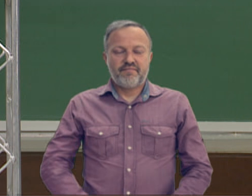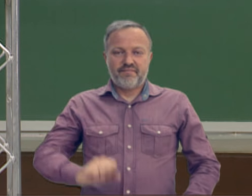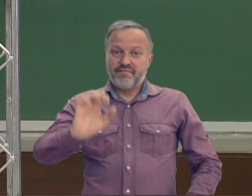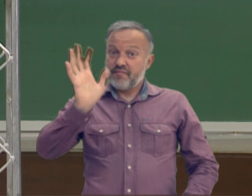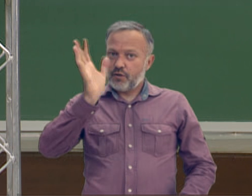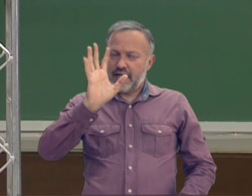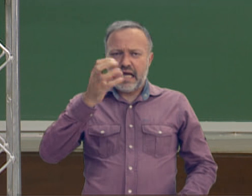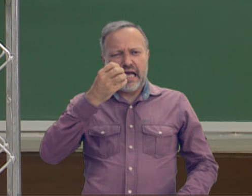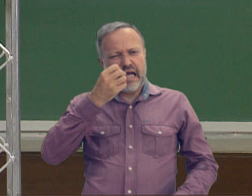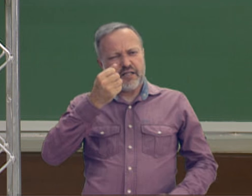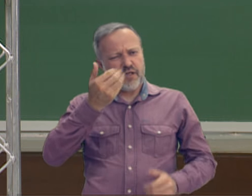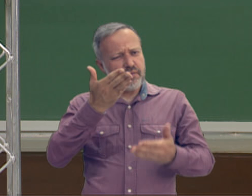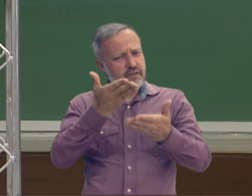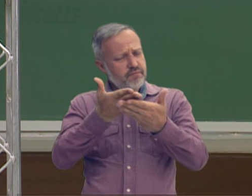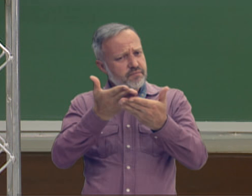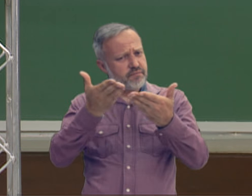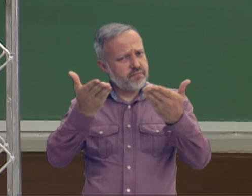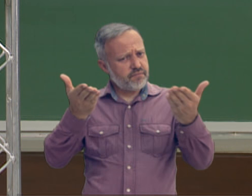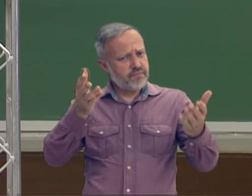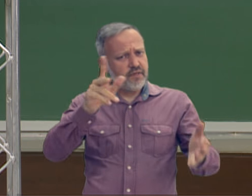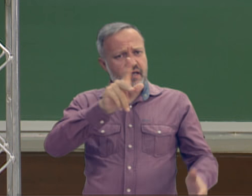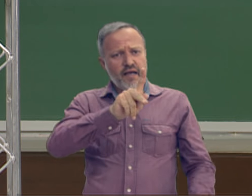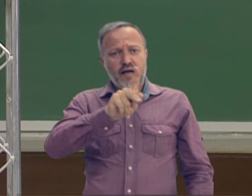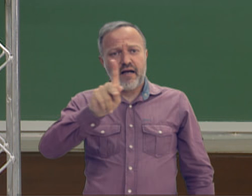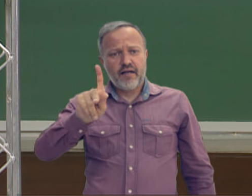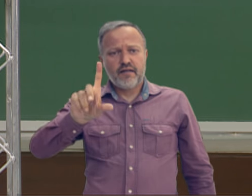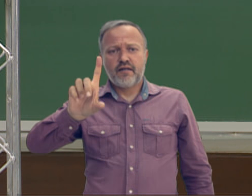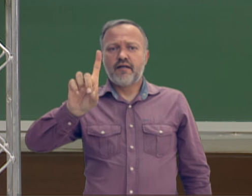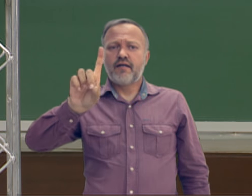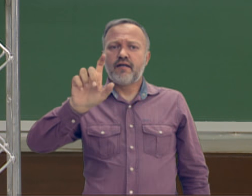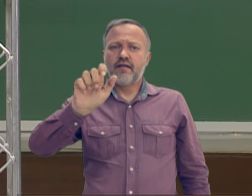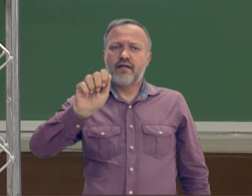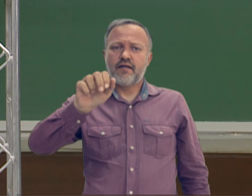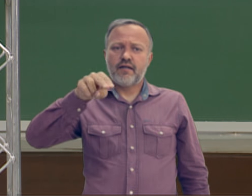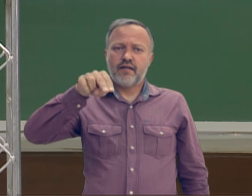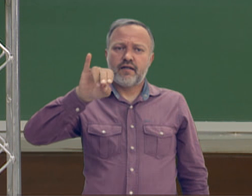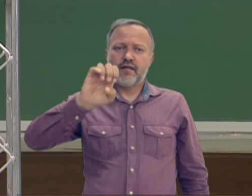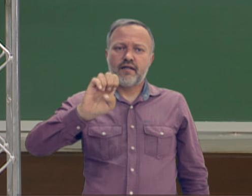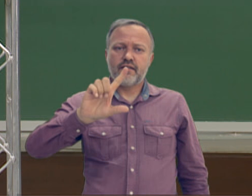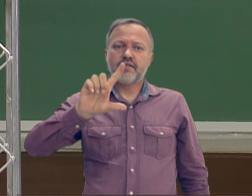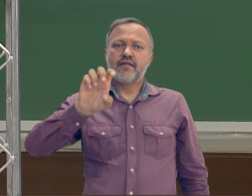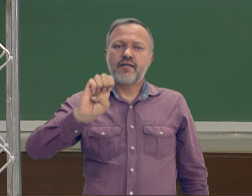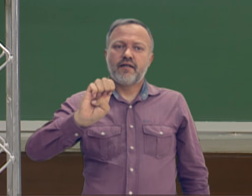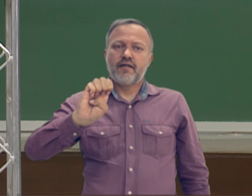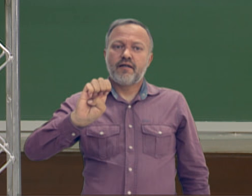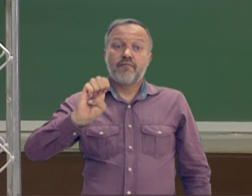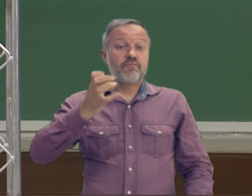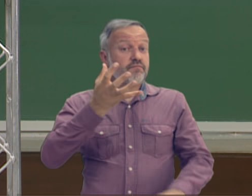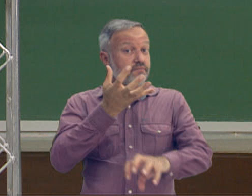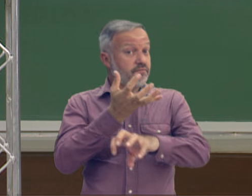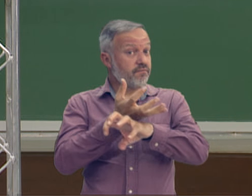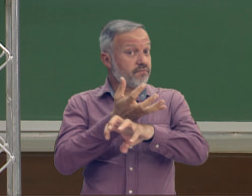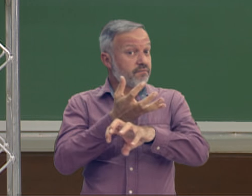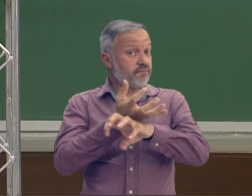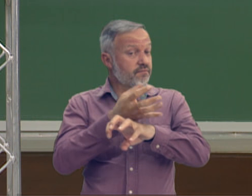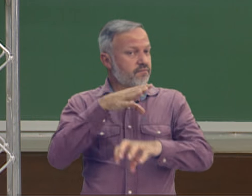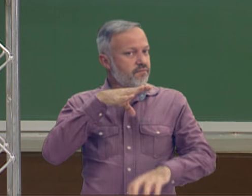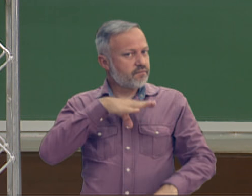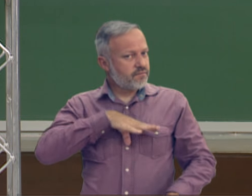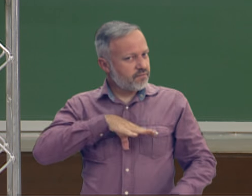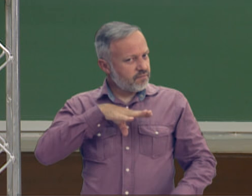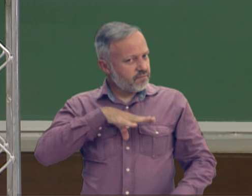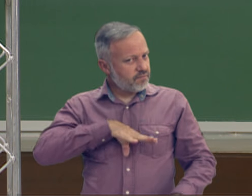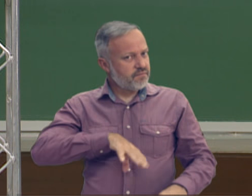Olá pessoal, tudo bem com vocês? Eu sou a professora Daniele, professora de língua portuguesa, e nós vamos dar continuidade nas nossas